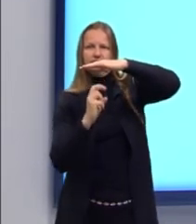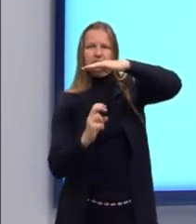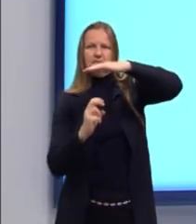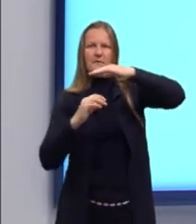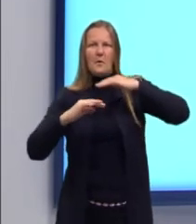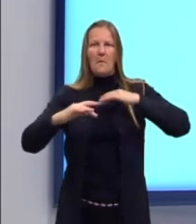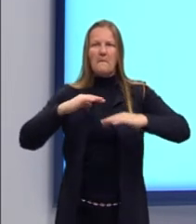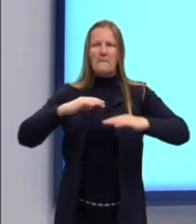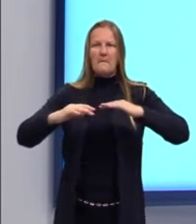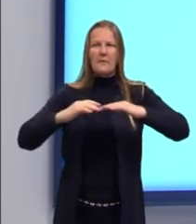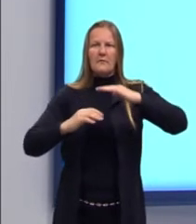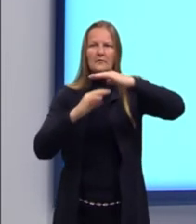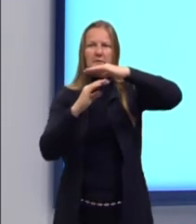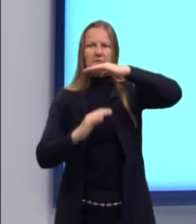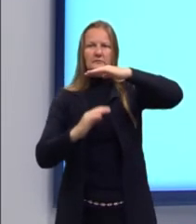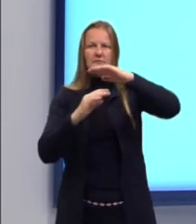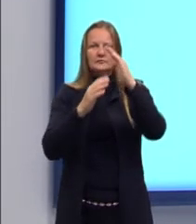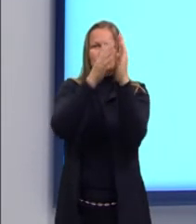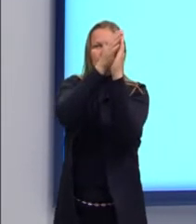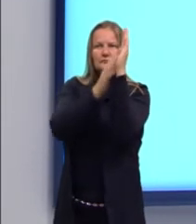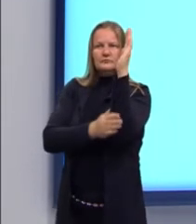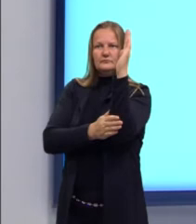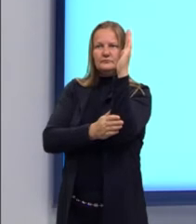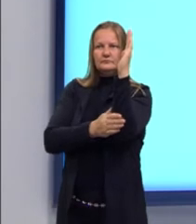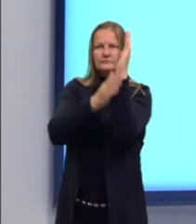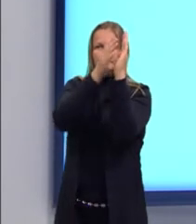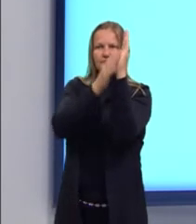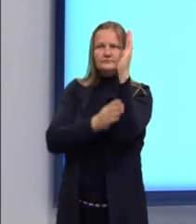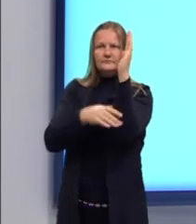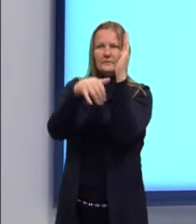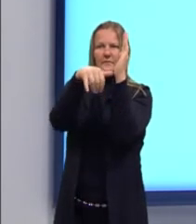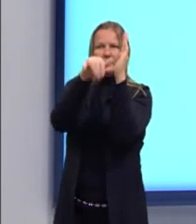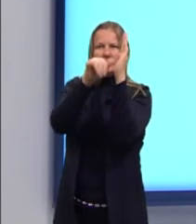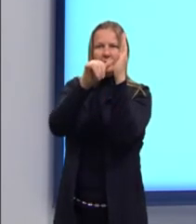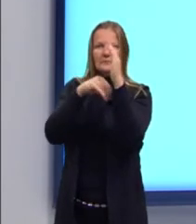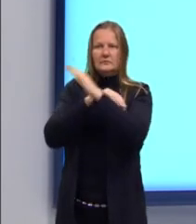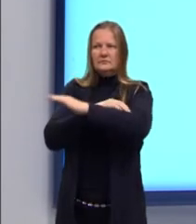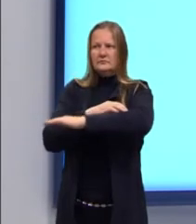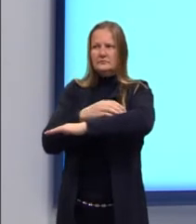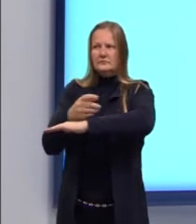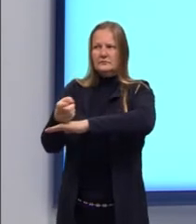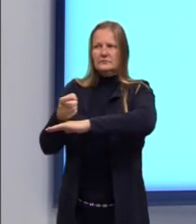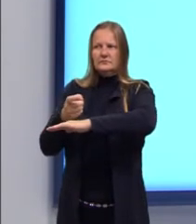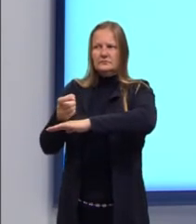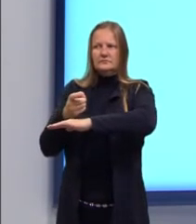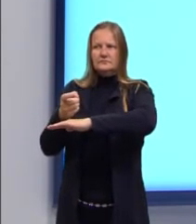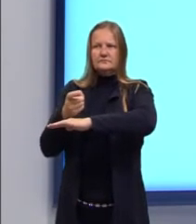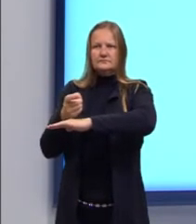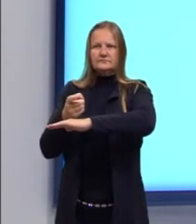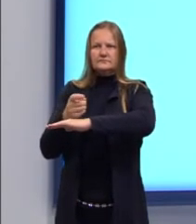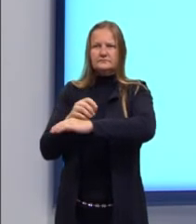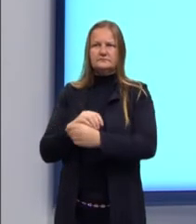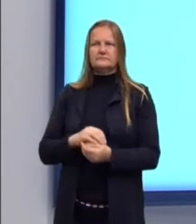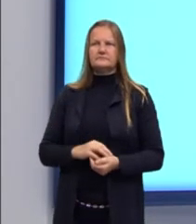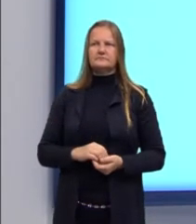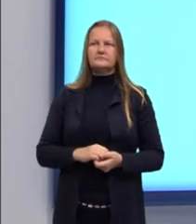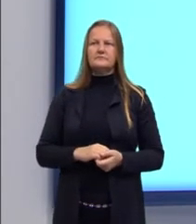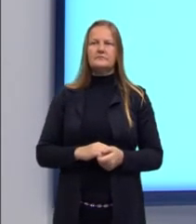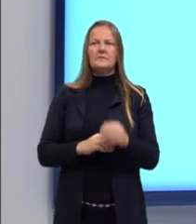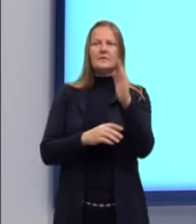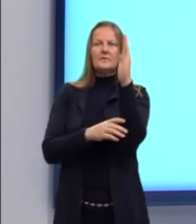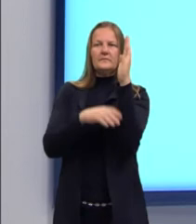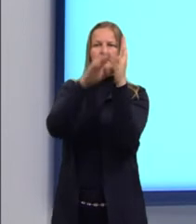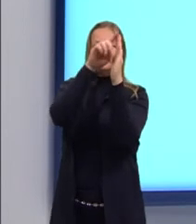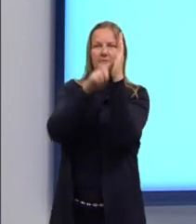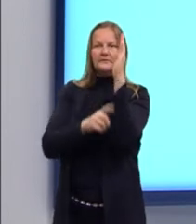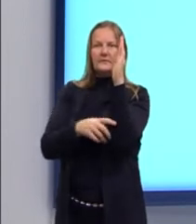em um plano cartesiano nós temos os eixos e aqui nós podemos observar o seguinte o nosso eixo